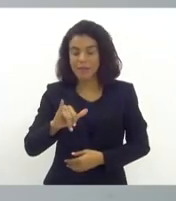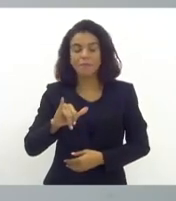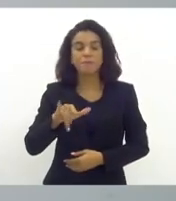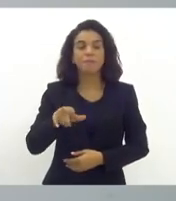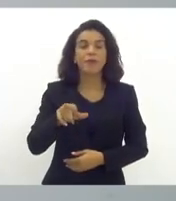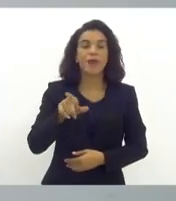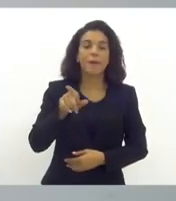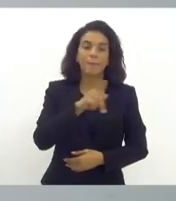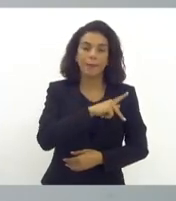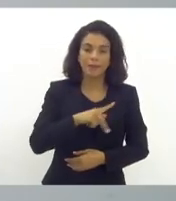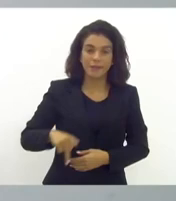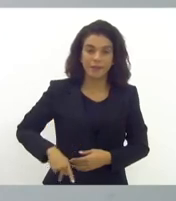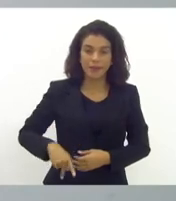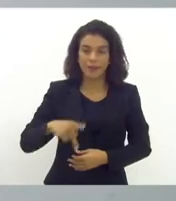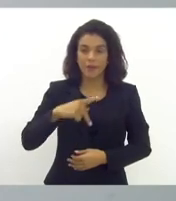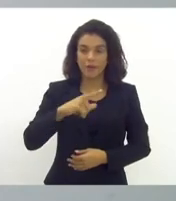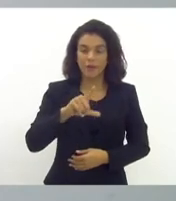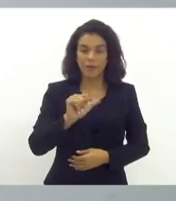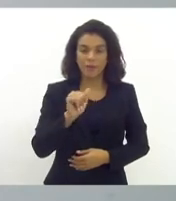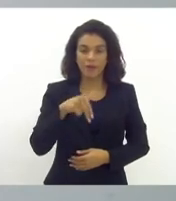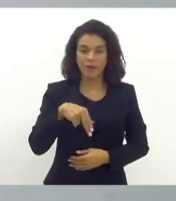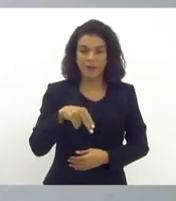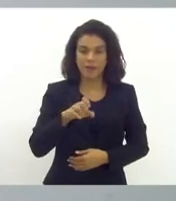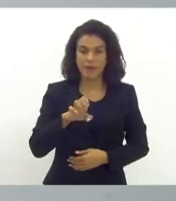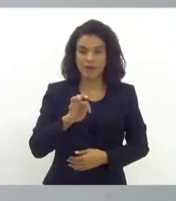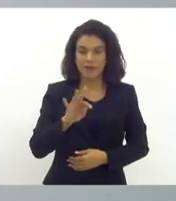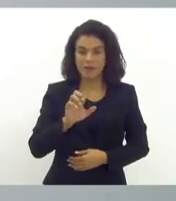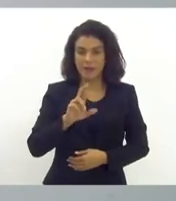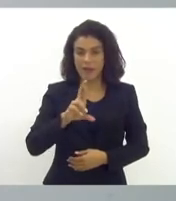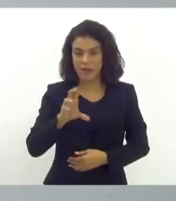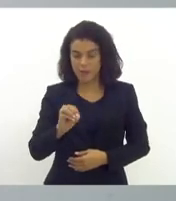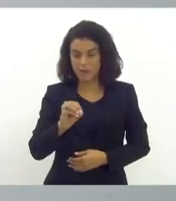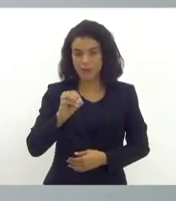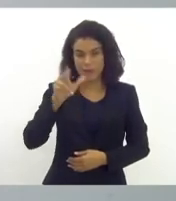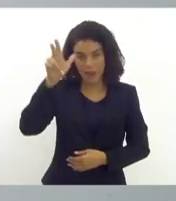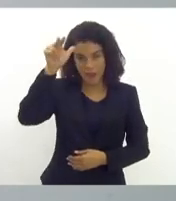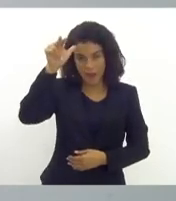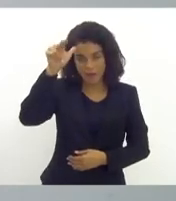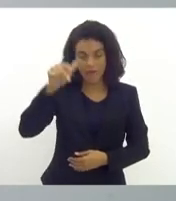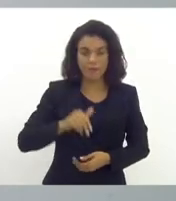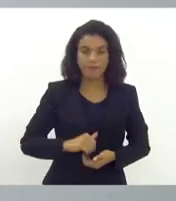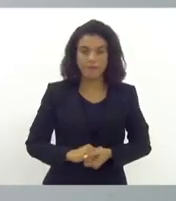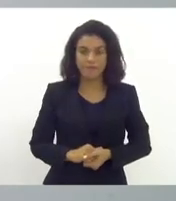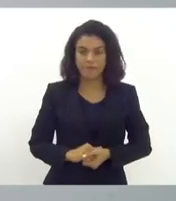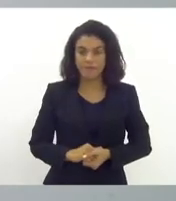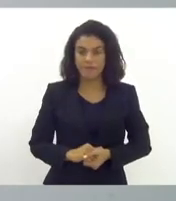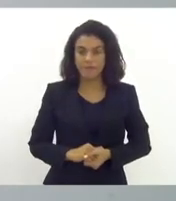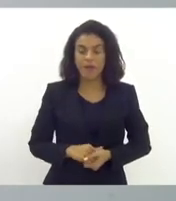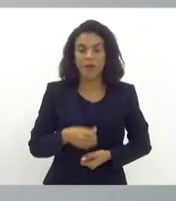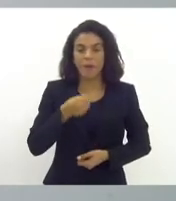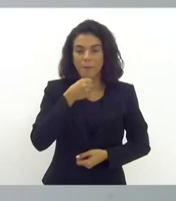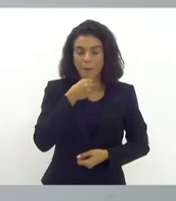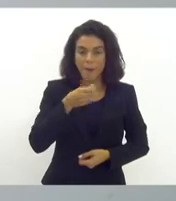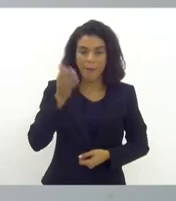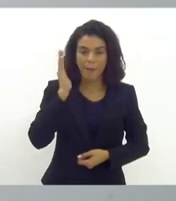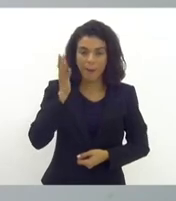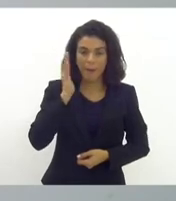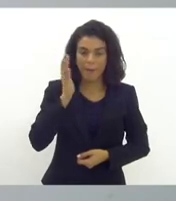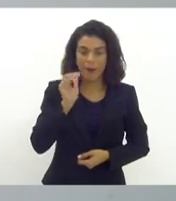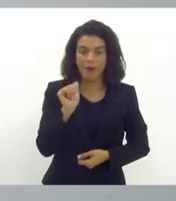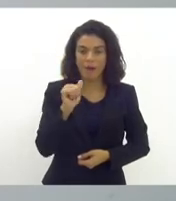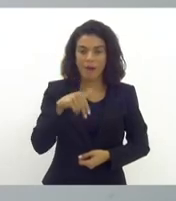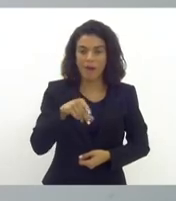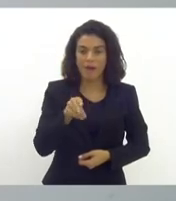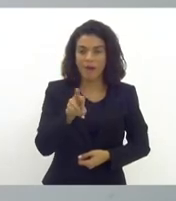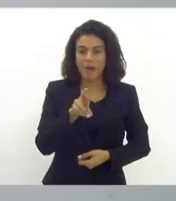da Gávea tá aí muito obrigada vou passar a palavra para o André